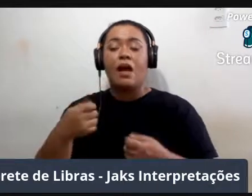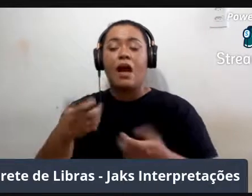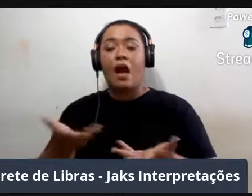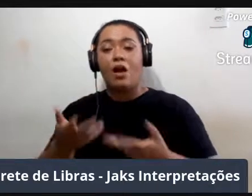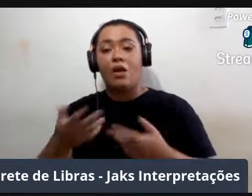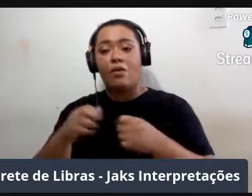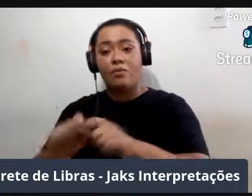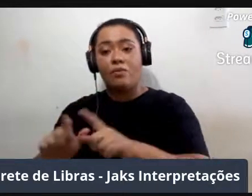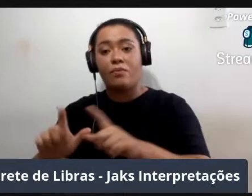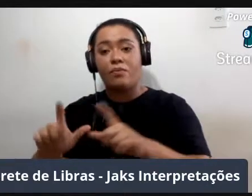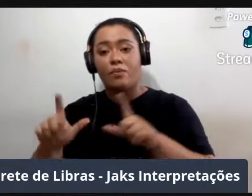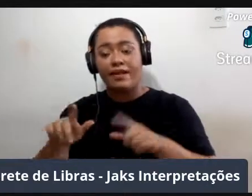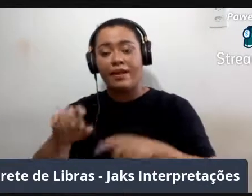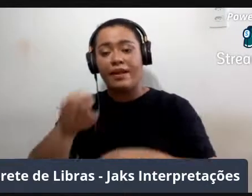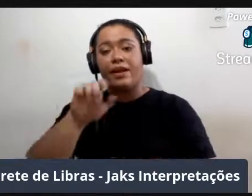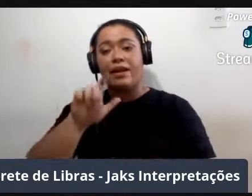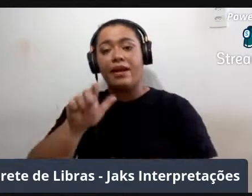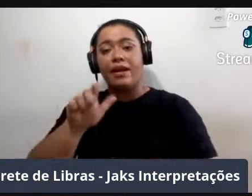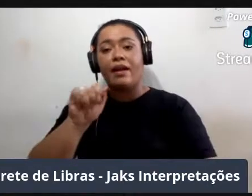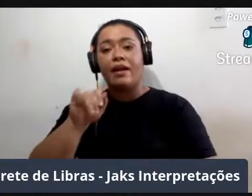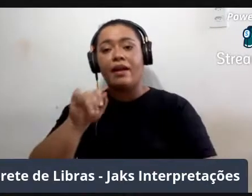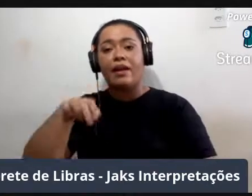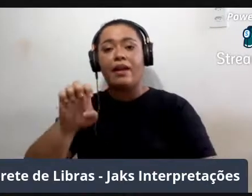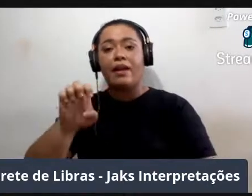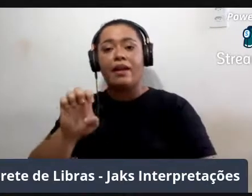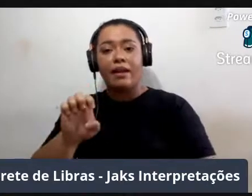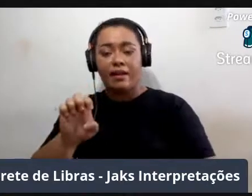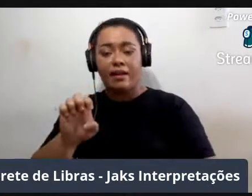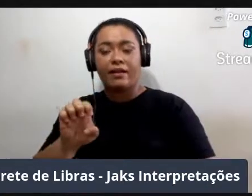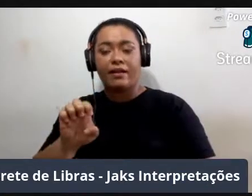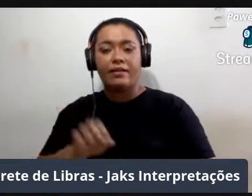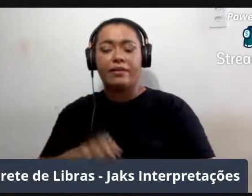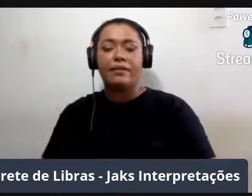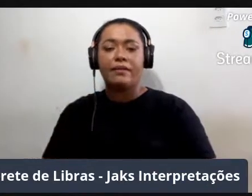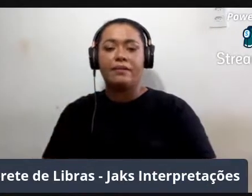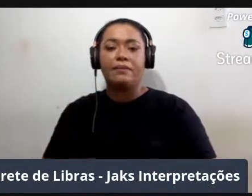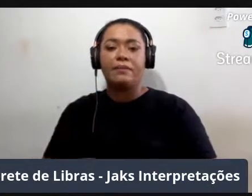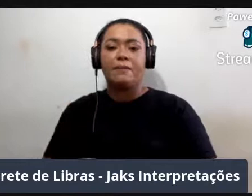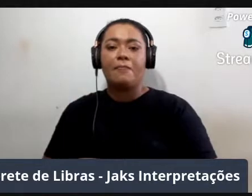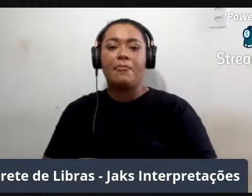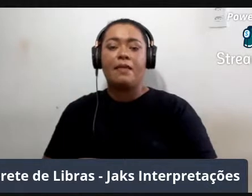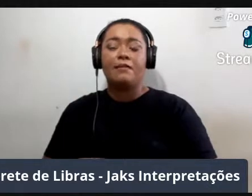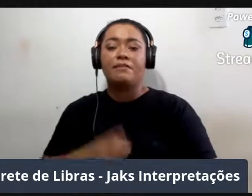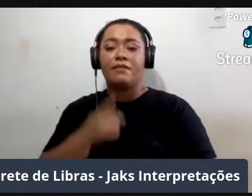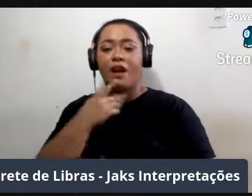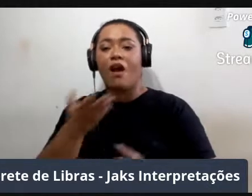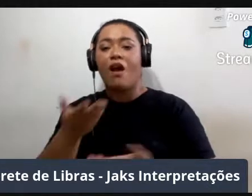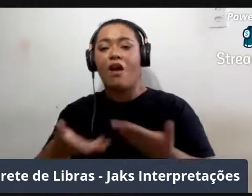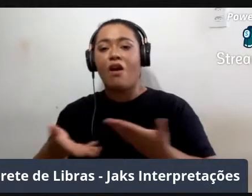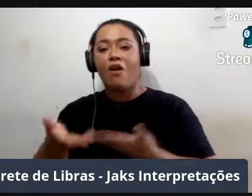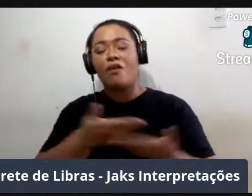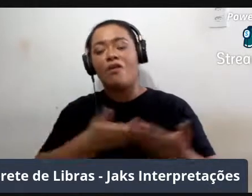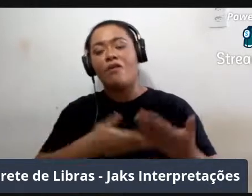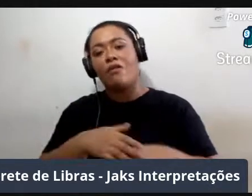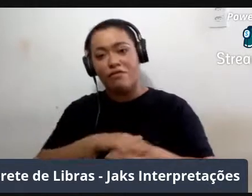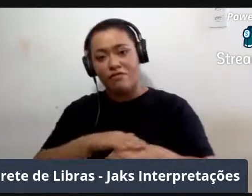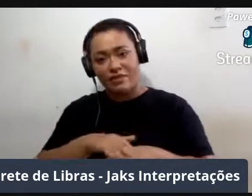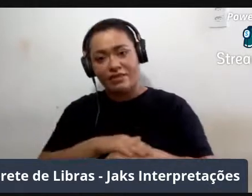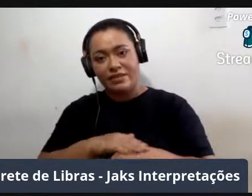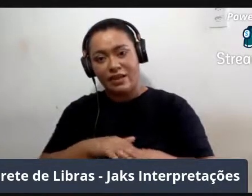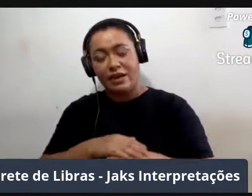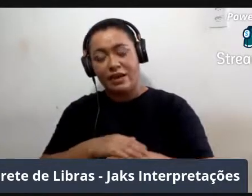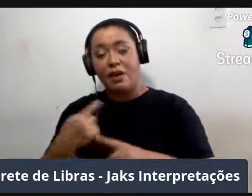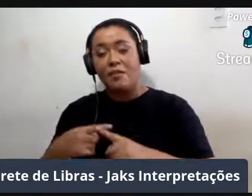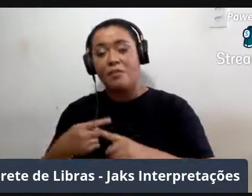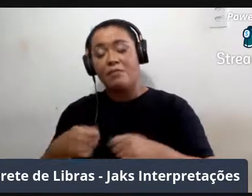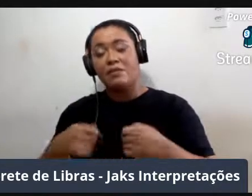para a Elaine, que é quem faria a mediação hoje dessa conversa. Estamos aqui tentando articular a